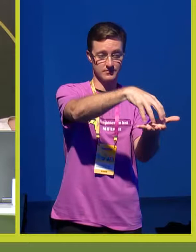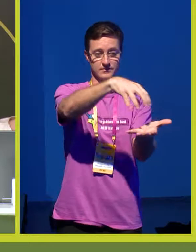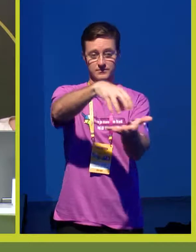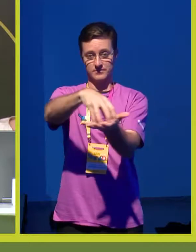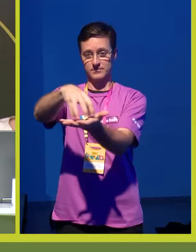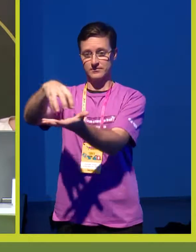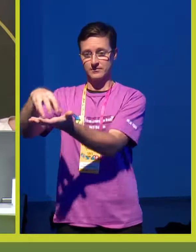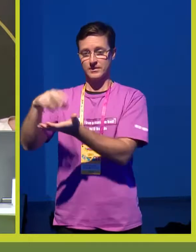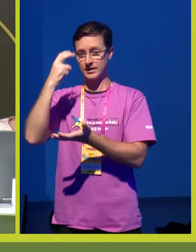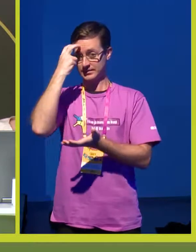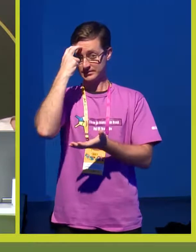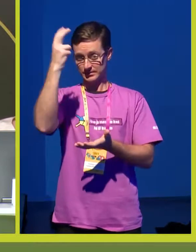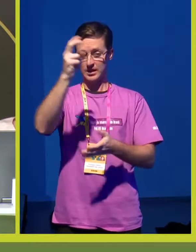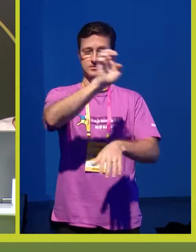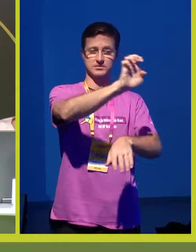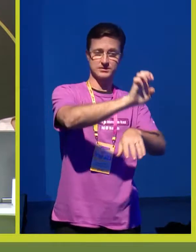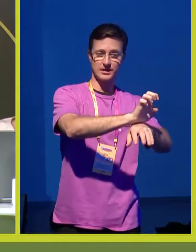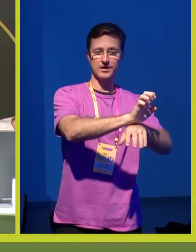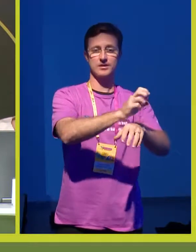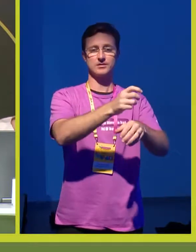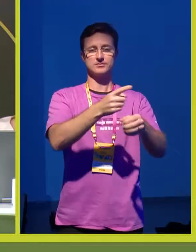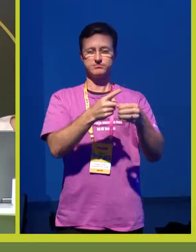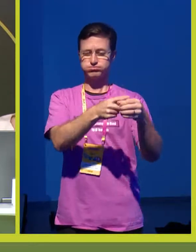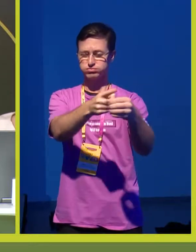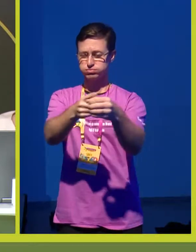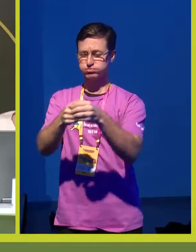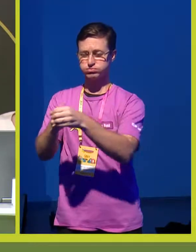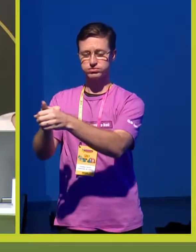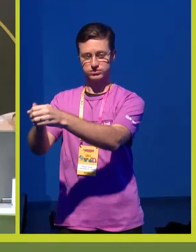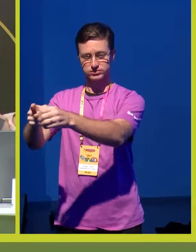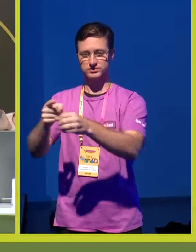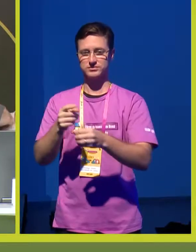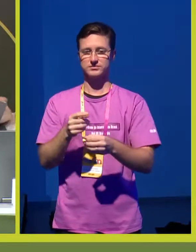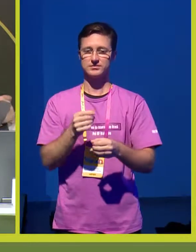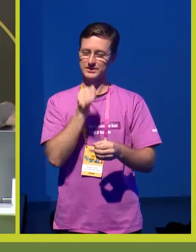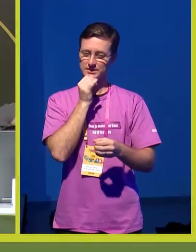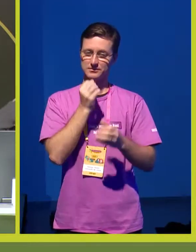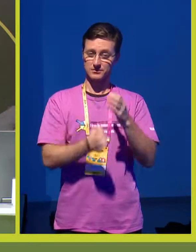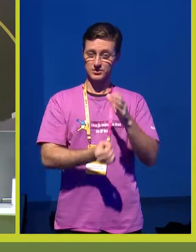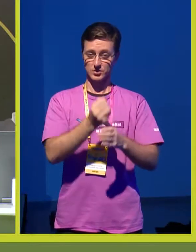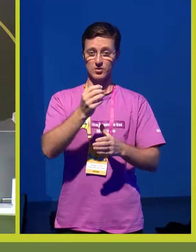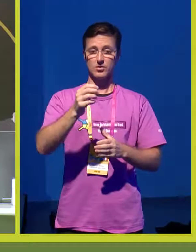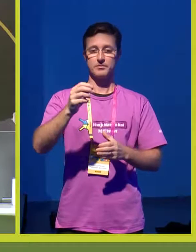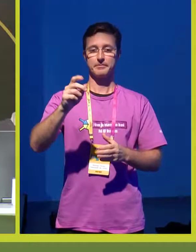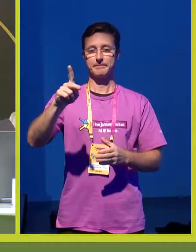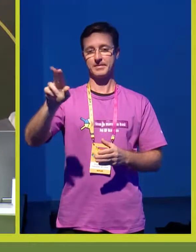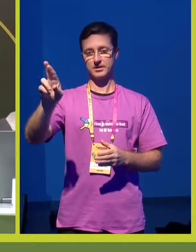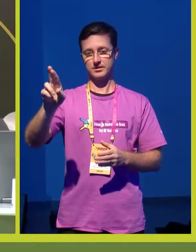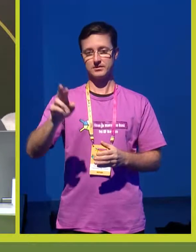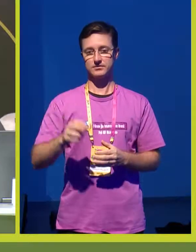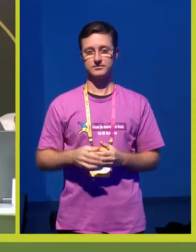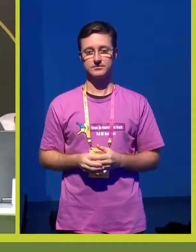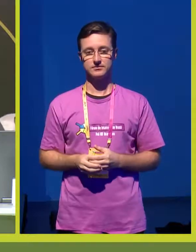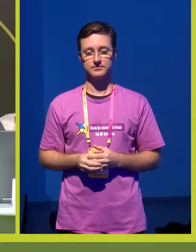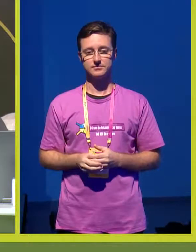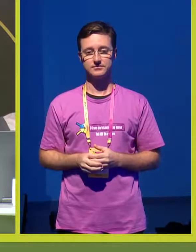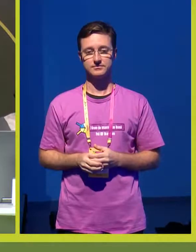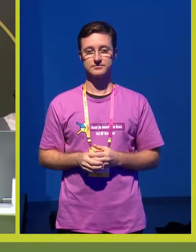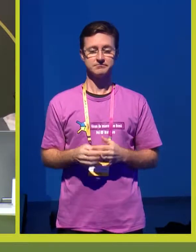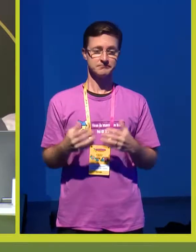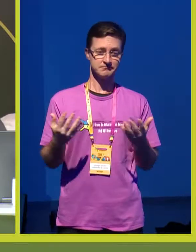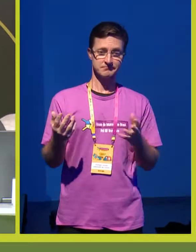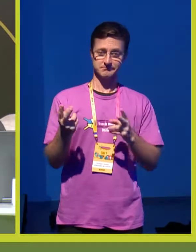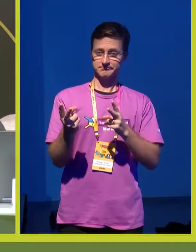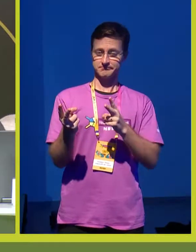de estados e municípios, como o do Paraná, recentemente criado. Enfim, a perseguição